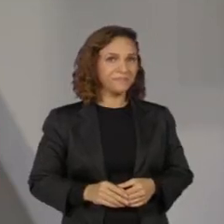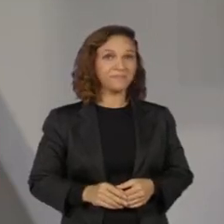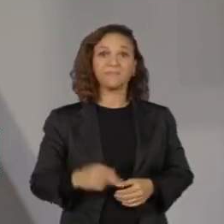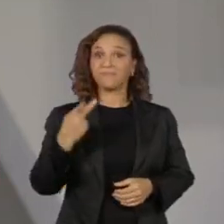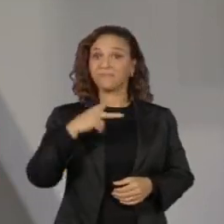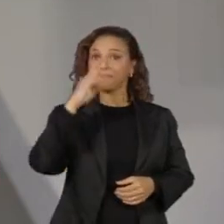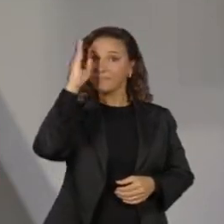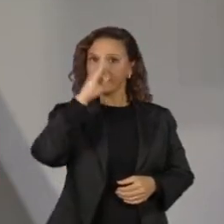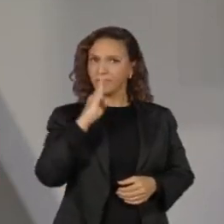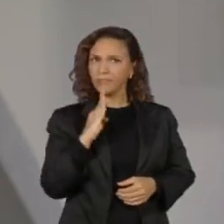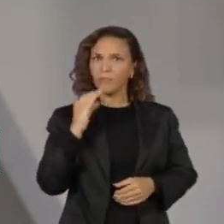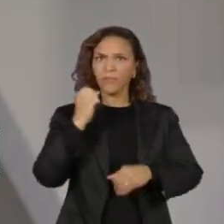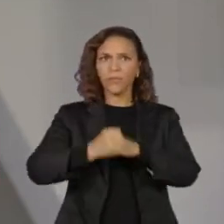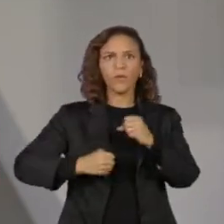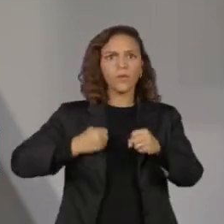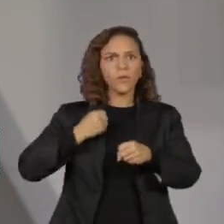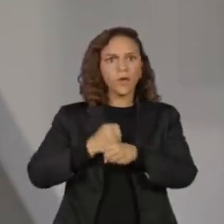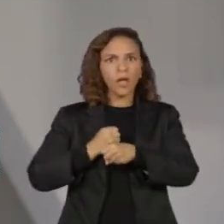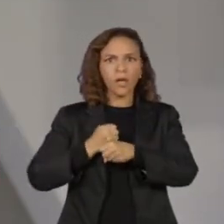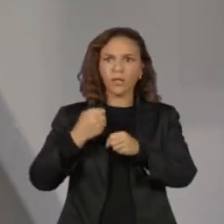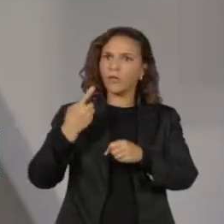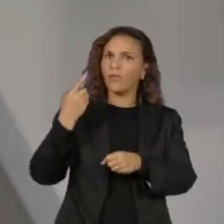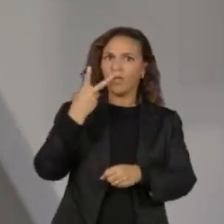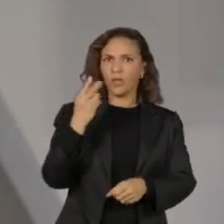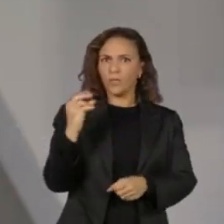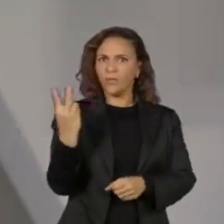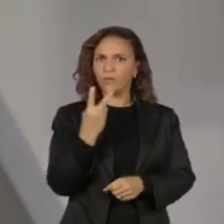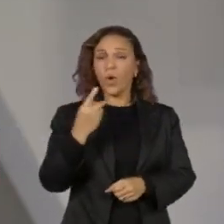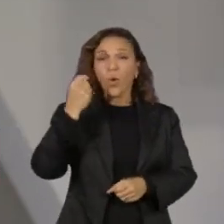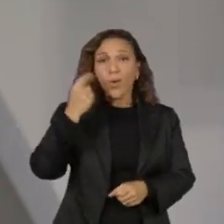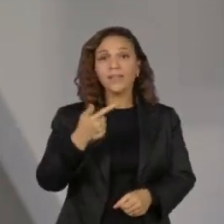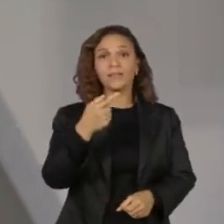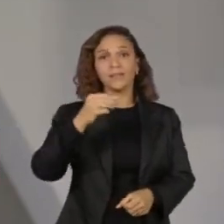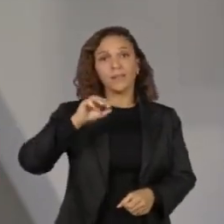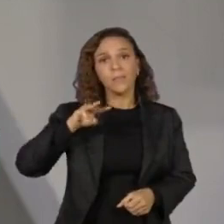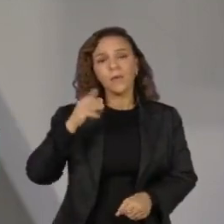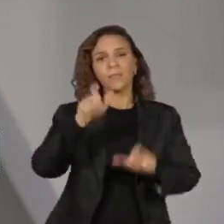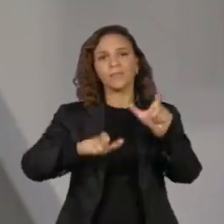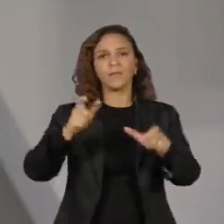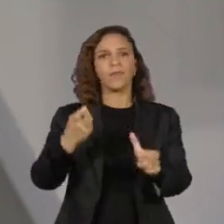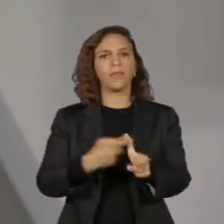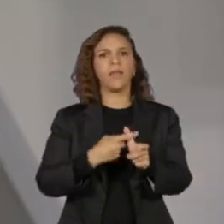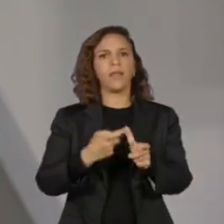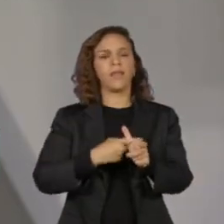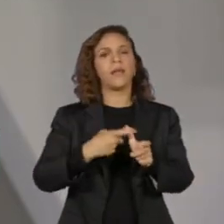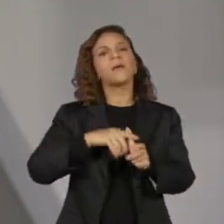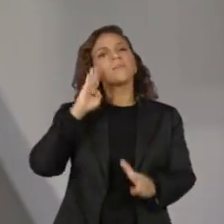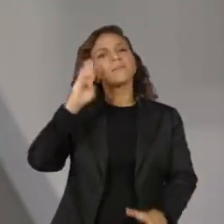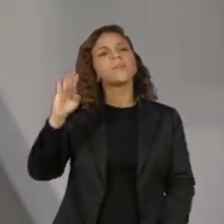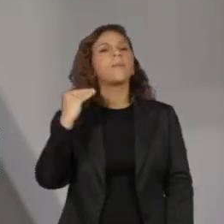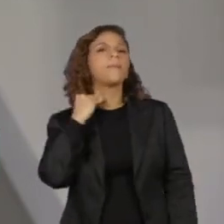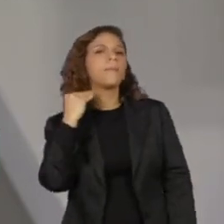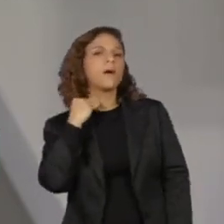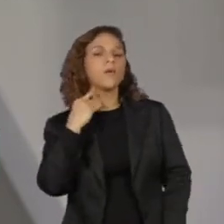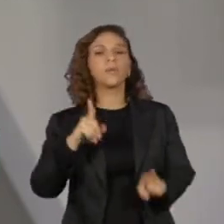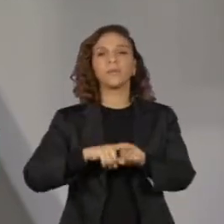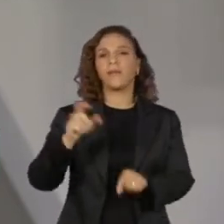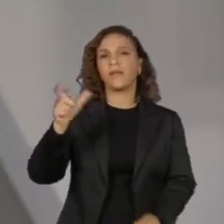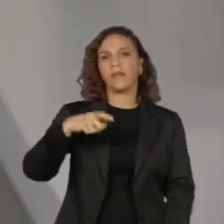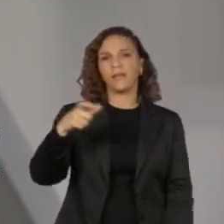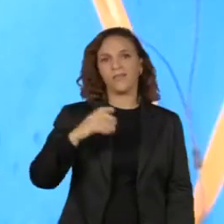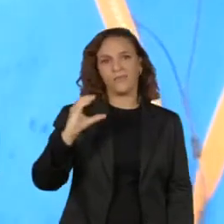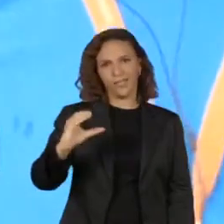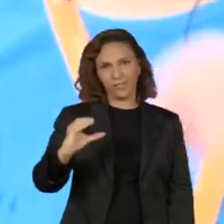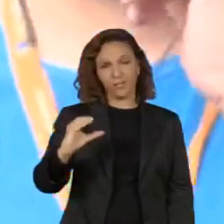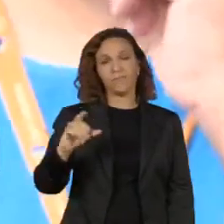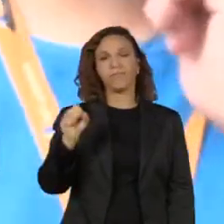O Brasil fechou o ano com quase 70 milhões de inadimplentes, a maior parte com bancos e cartões de crédito, segundo a